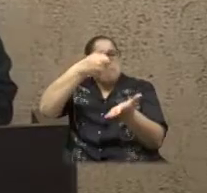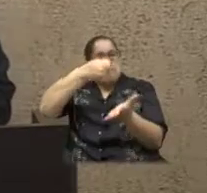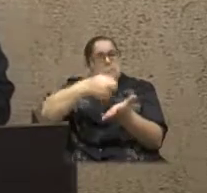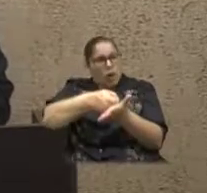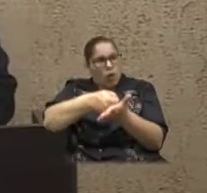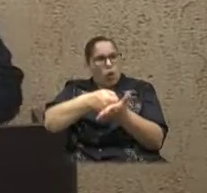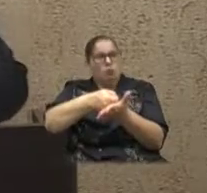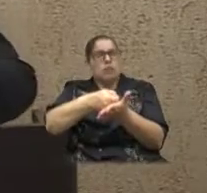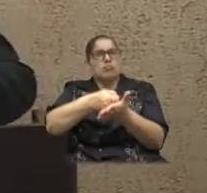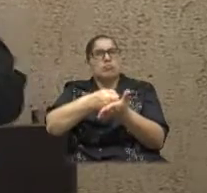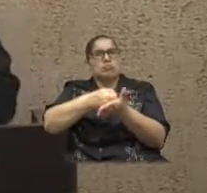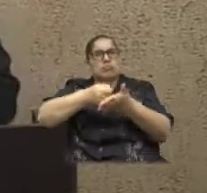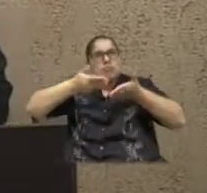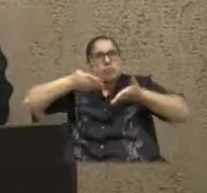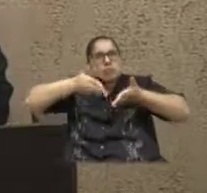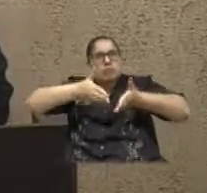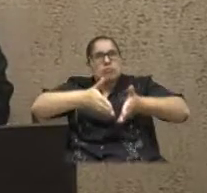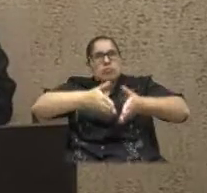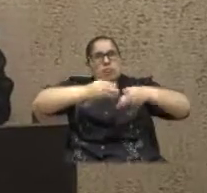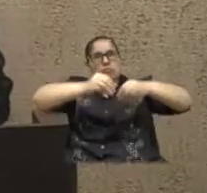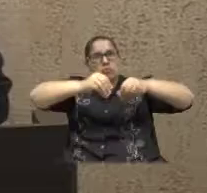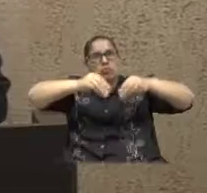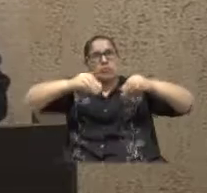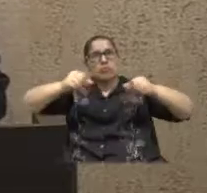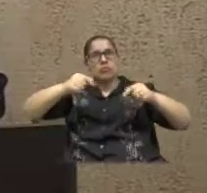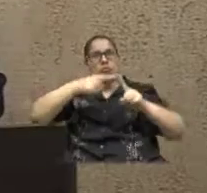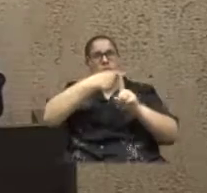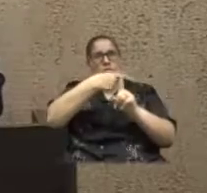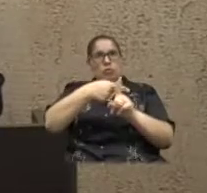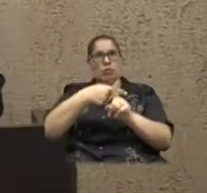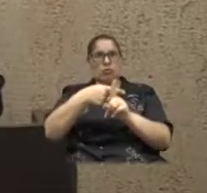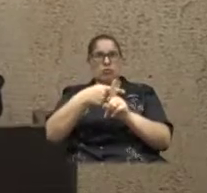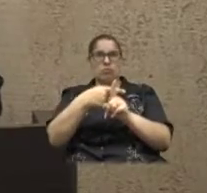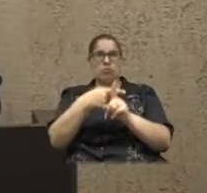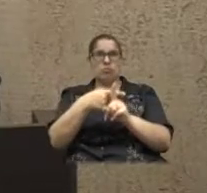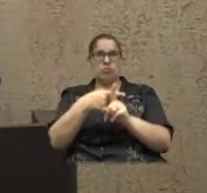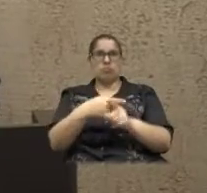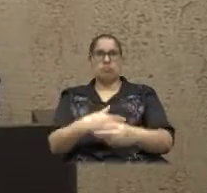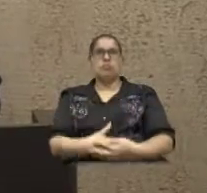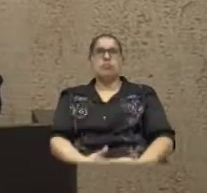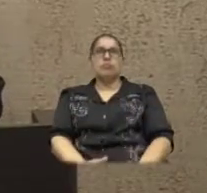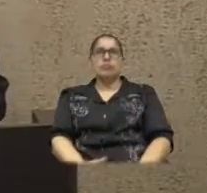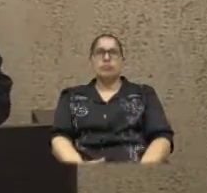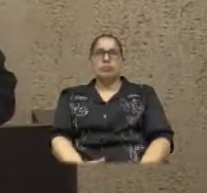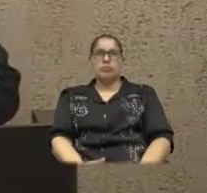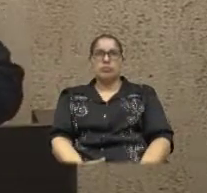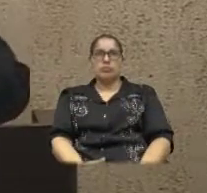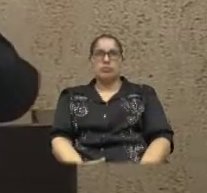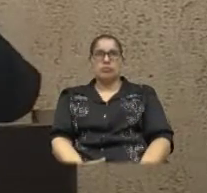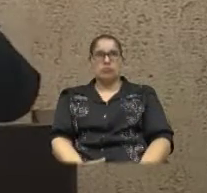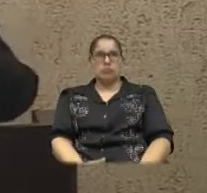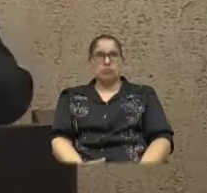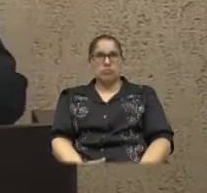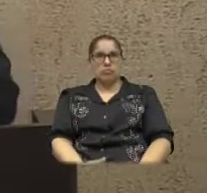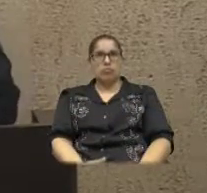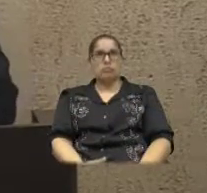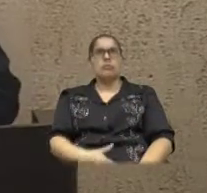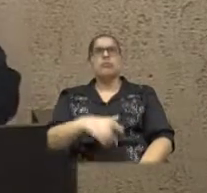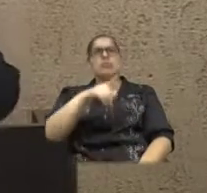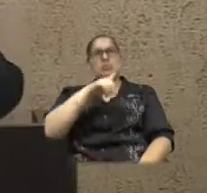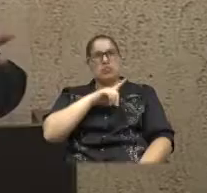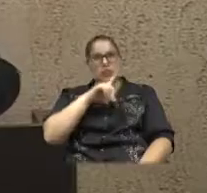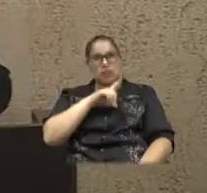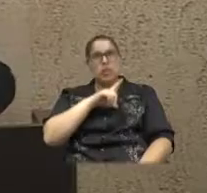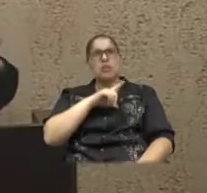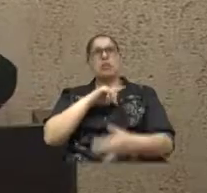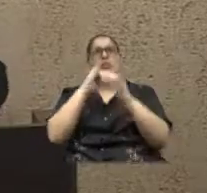eu que paguei lá para poder fazer o velório dela. E lá teve imagem